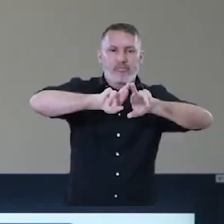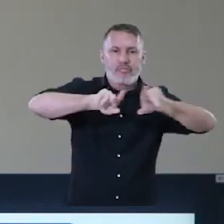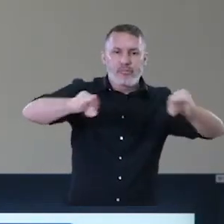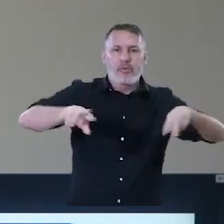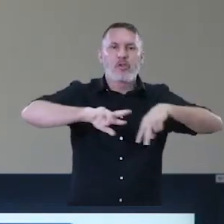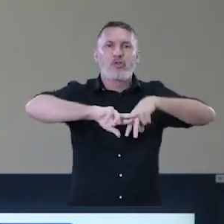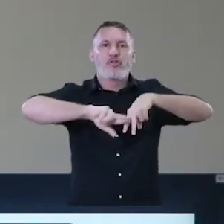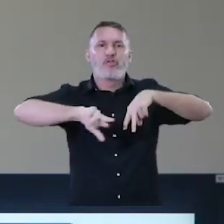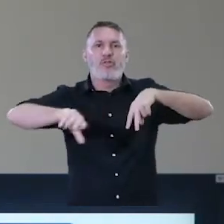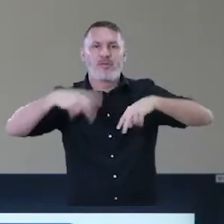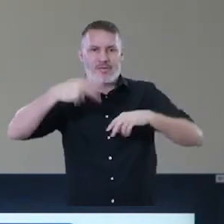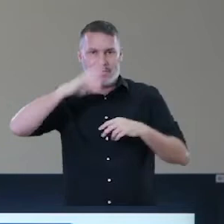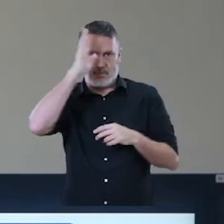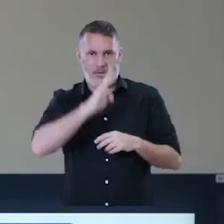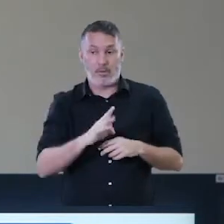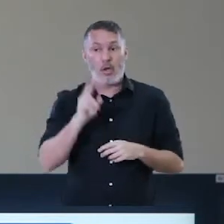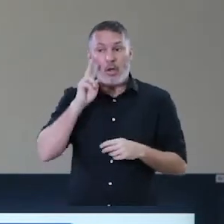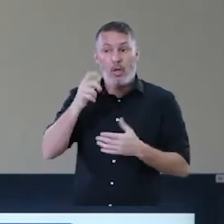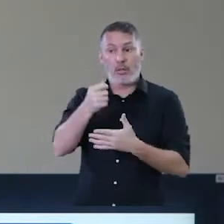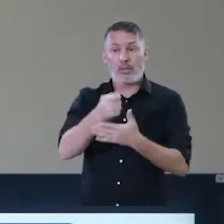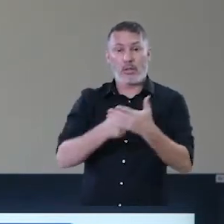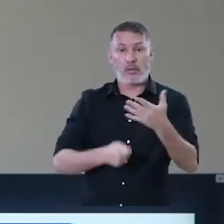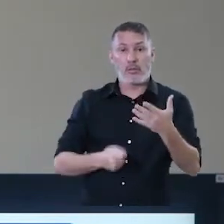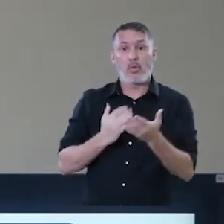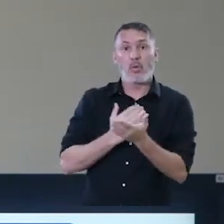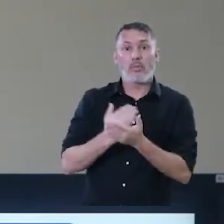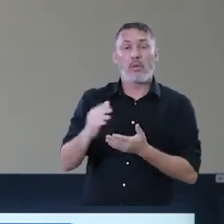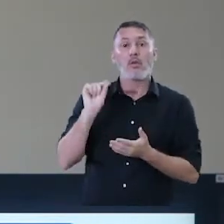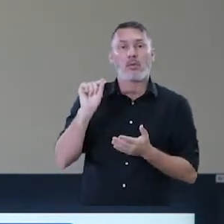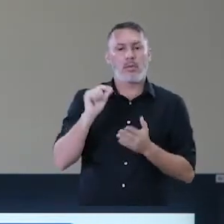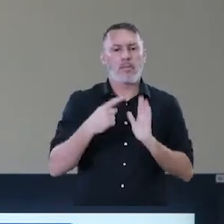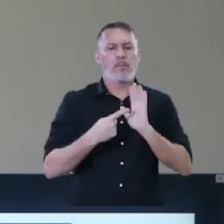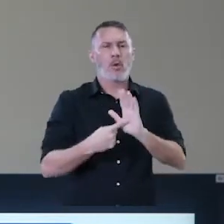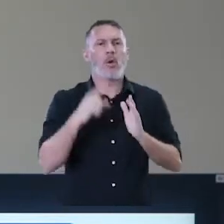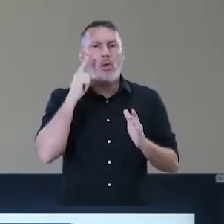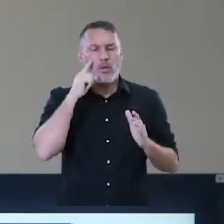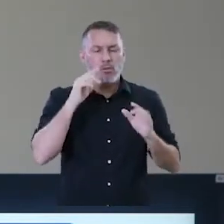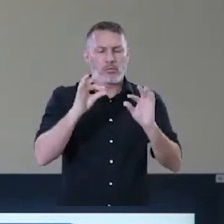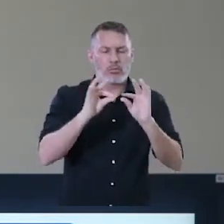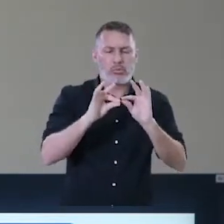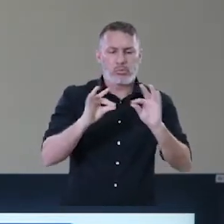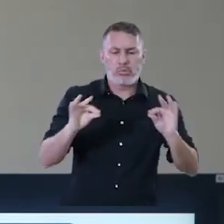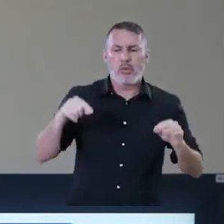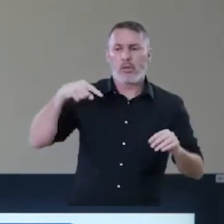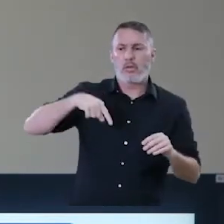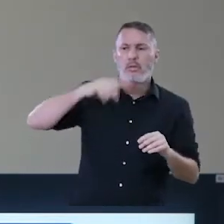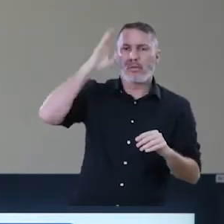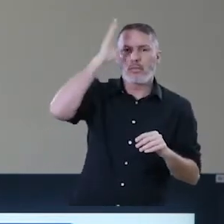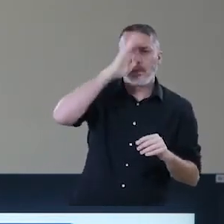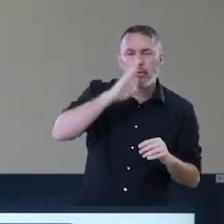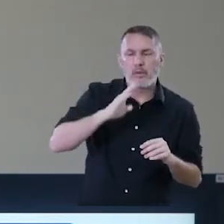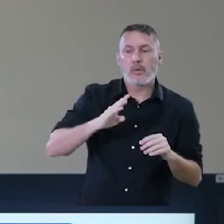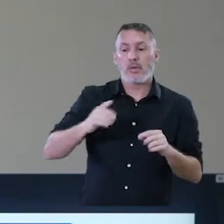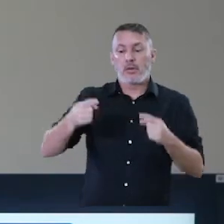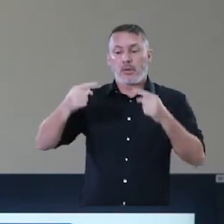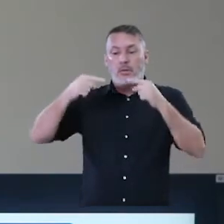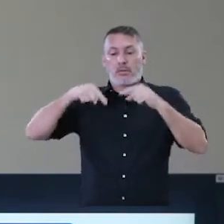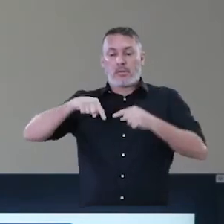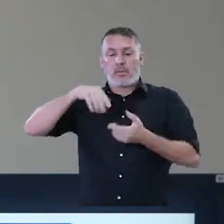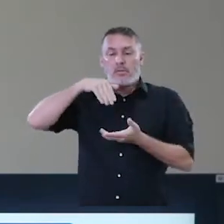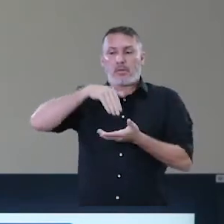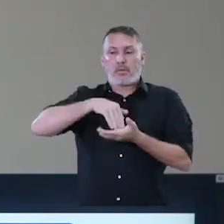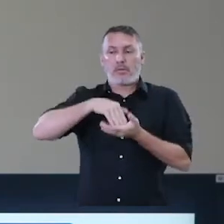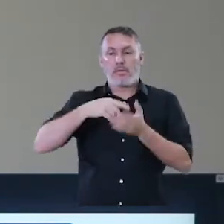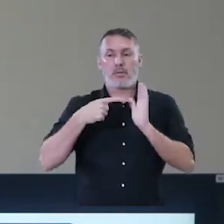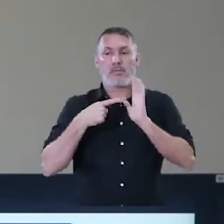Brasil. O cara começa o texto com a República Federativa, ele mostra a tese e aí ele vai fazer uma antecipação